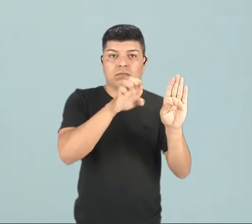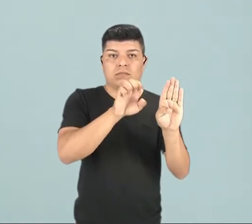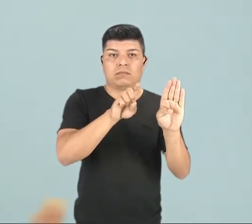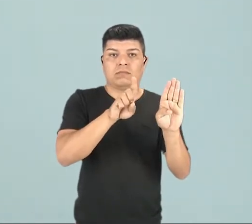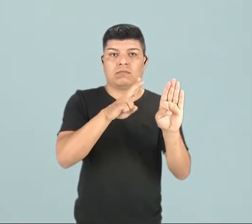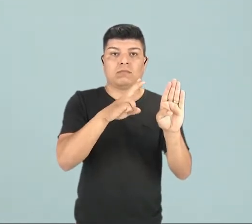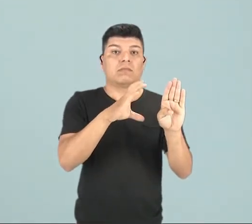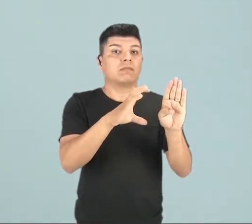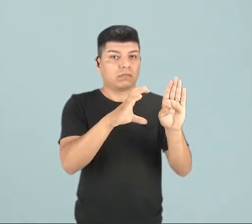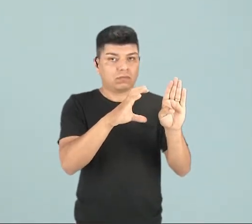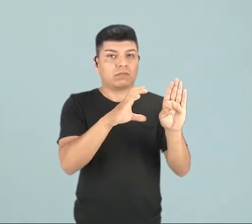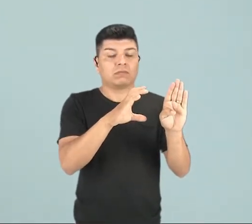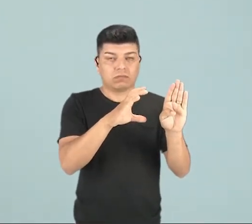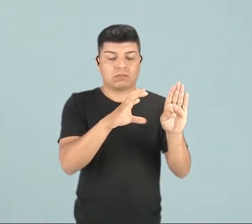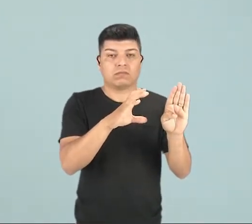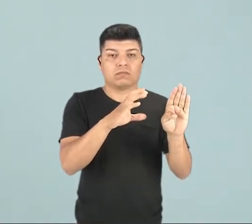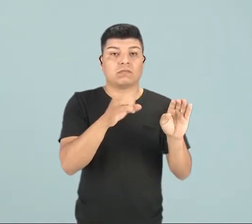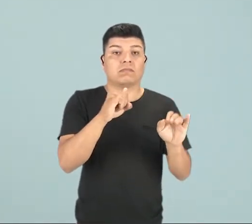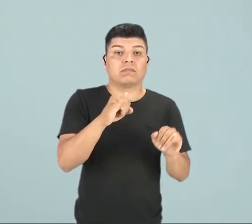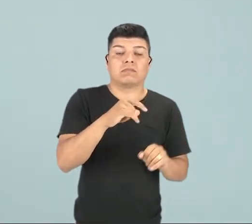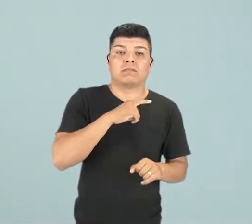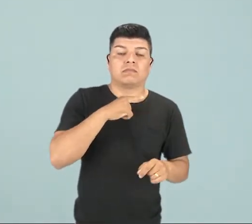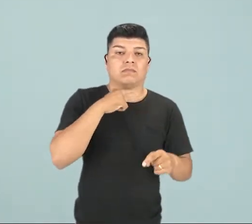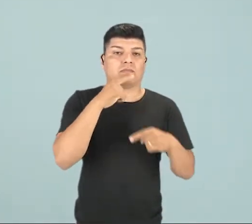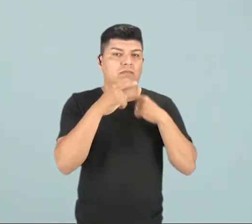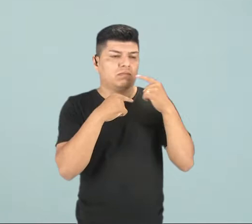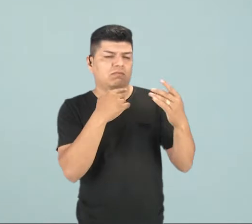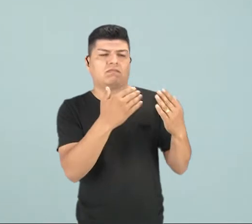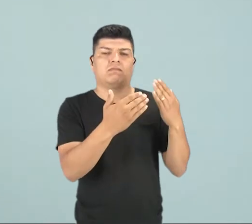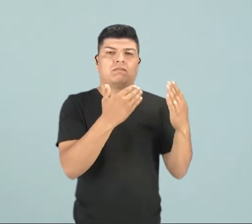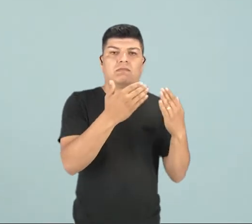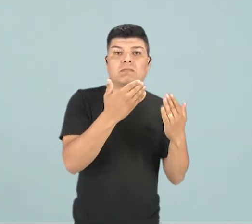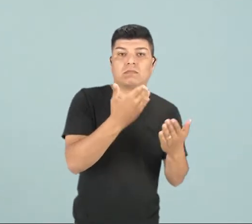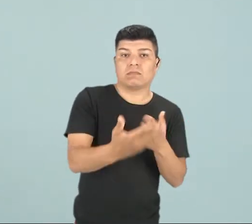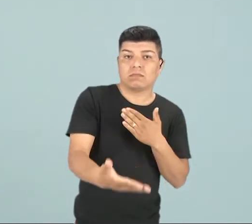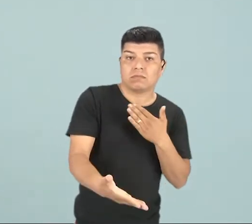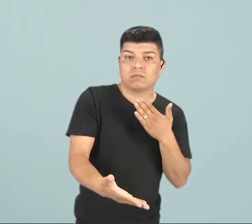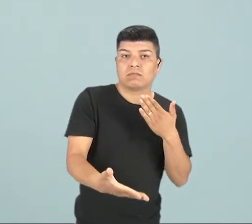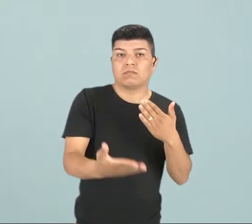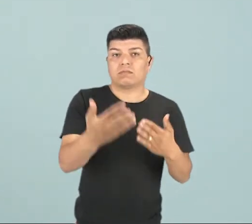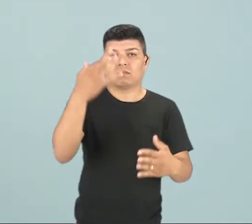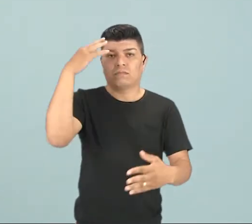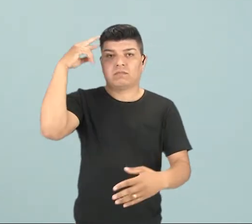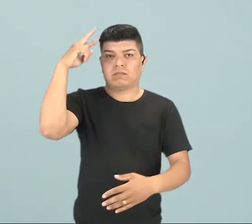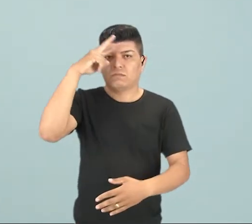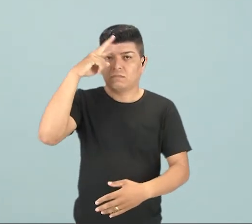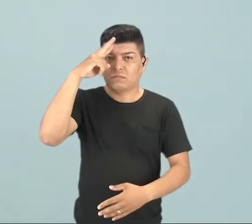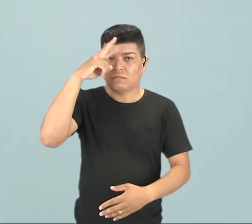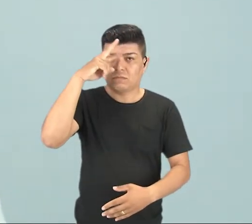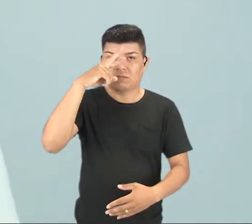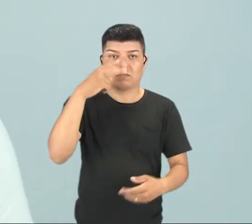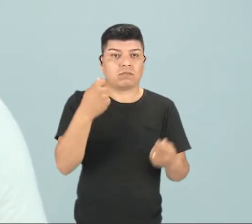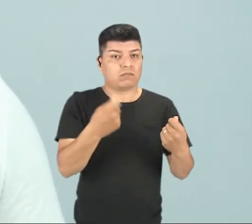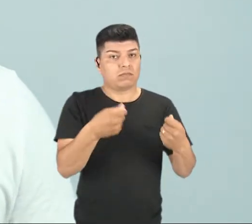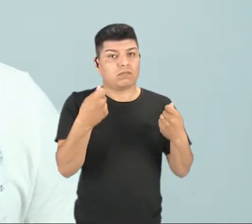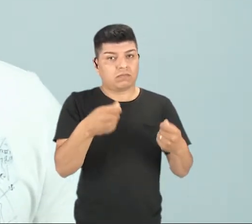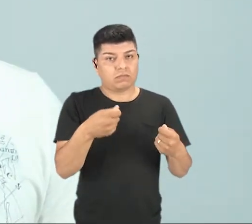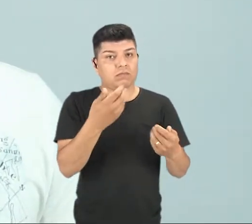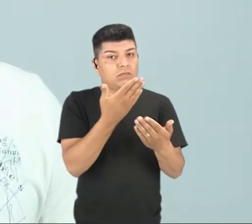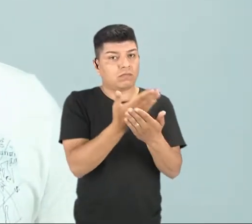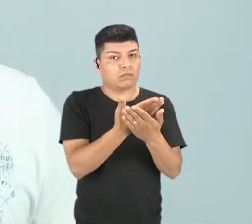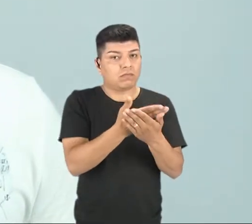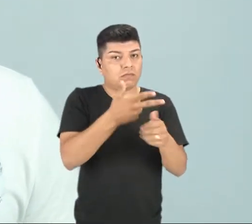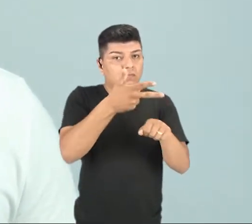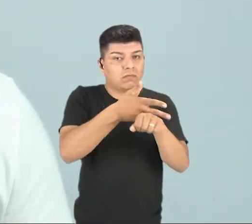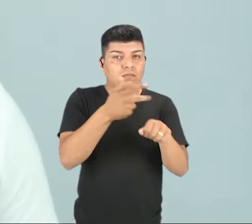EducAC. Então, se você tiver dúvida, se você se perdeu no estudo, você quer relembrar um conteúdo, você pode acessar esse material e